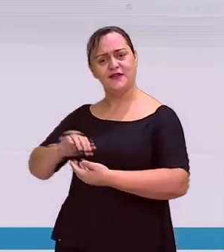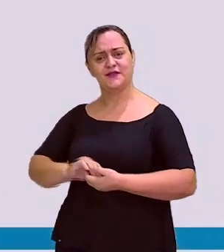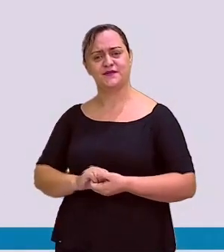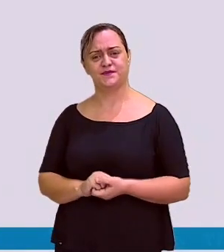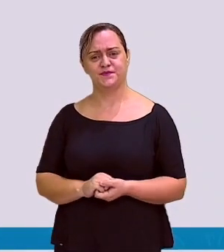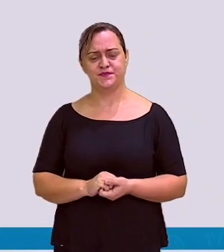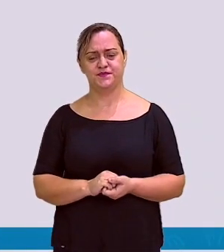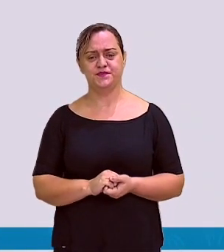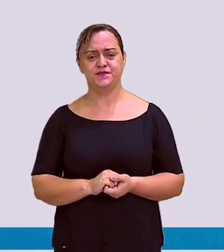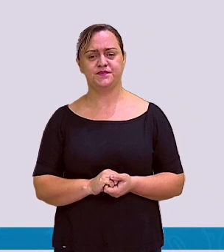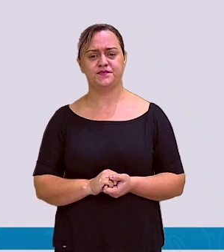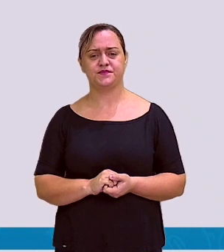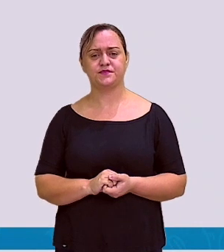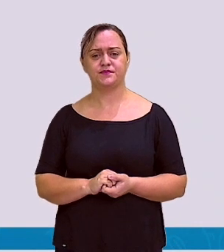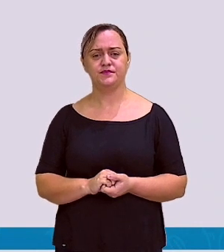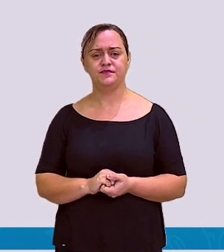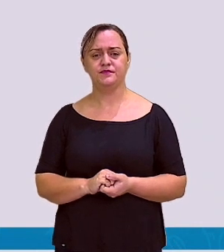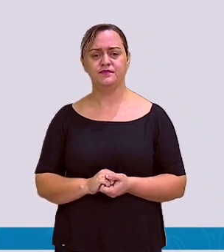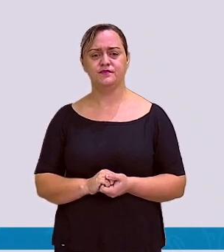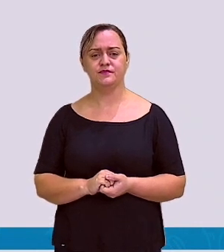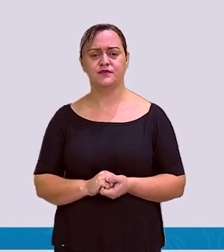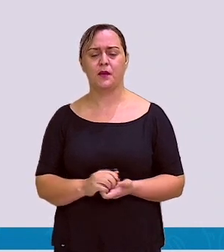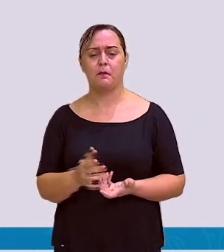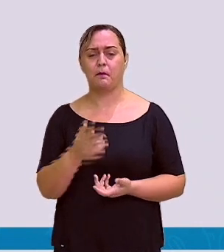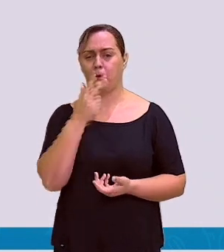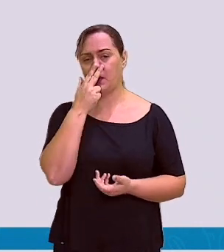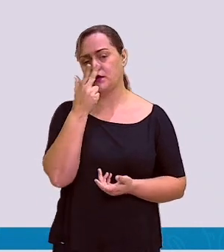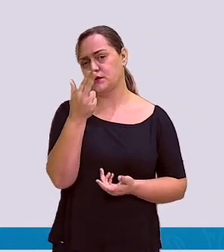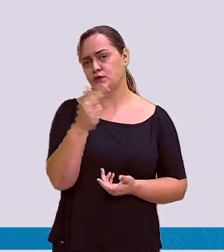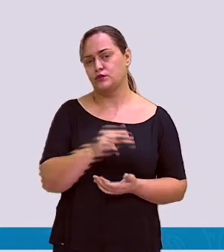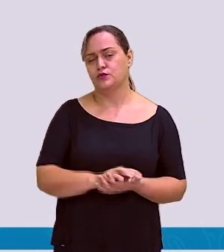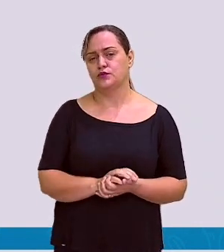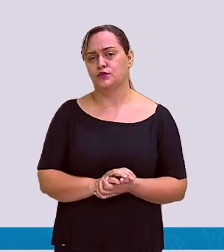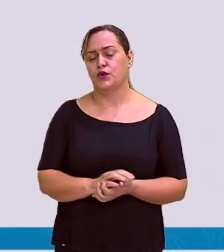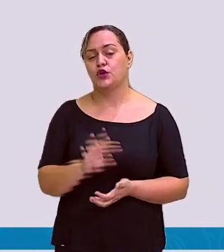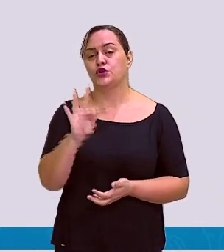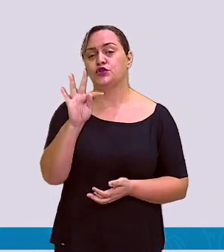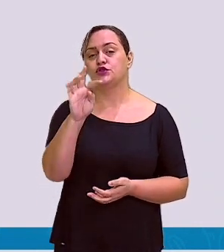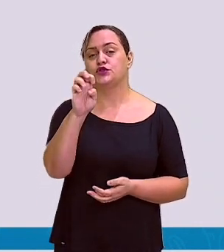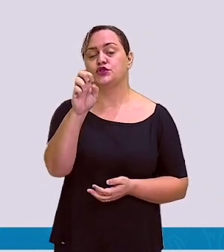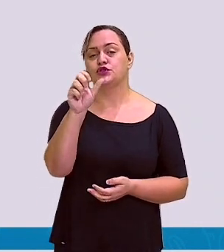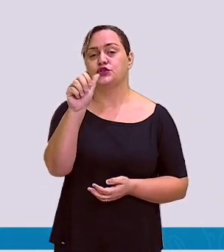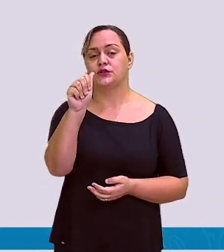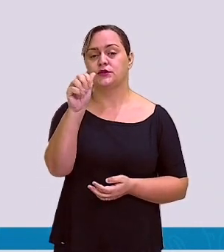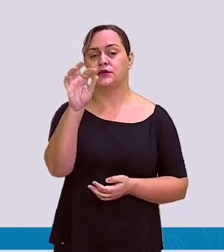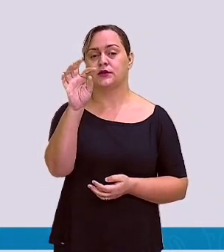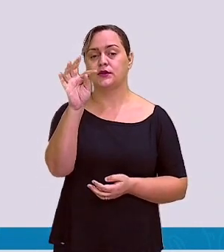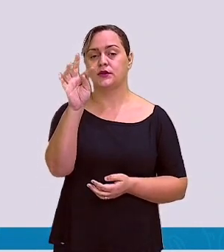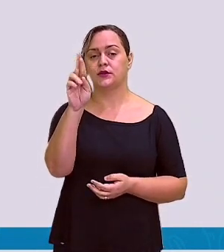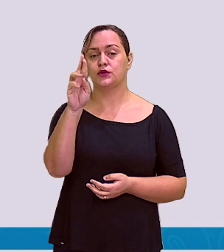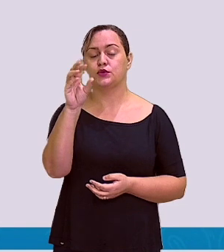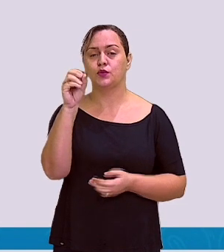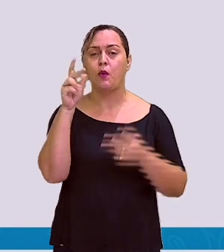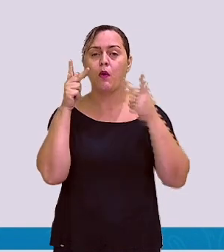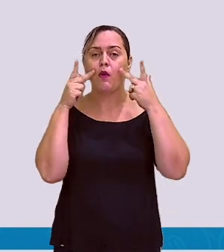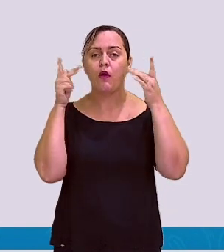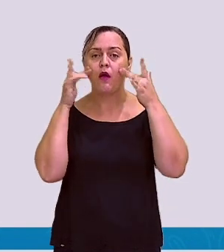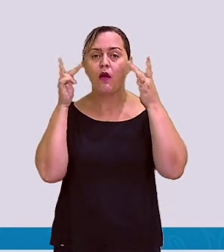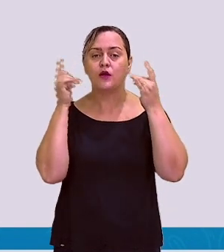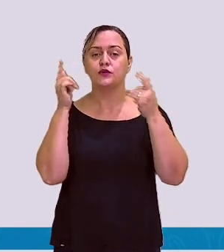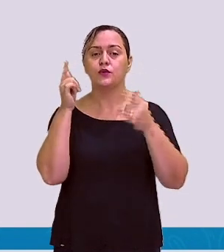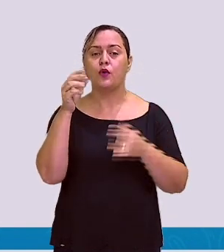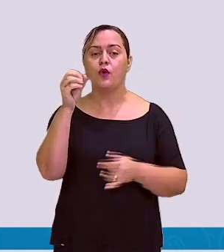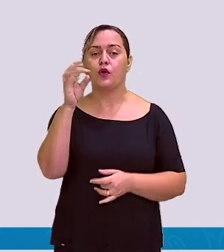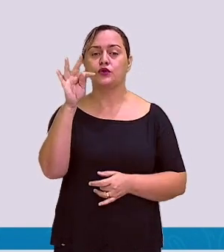performances ficaram conhecidas como teatro óptico. Se você observar essa imagem, ela parece aquele brinquedo,